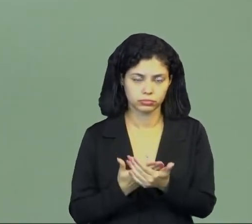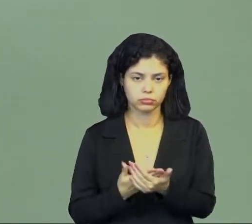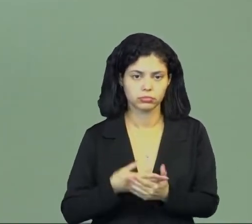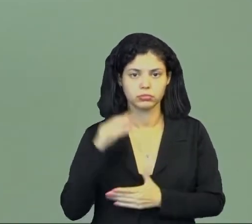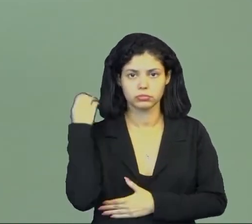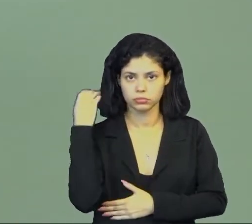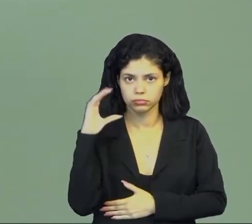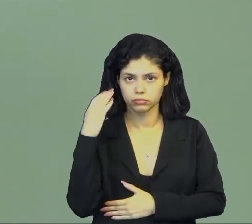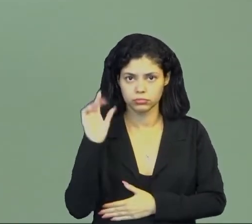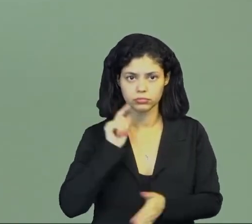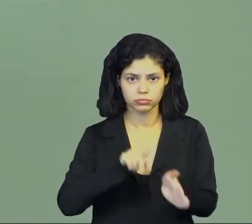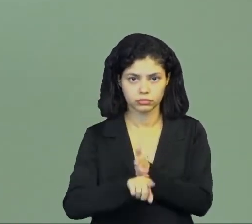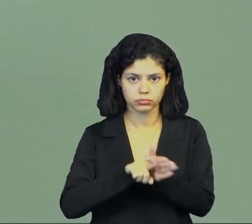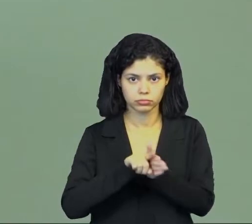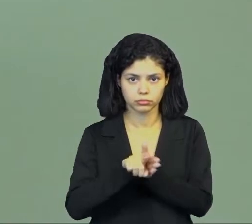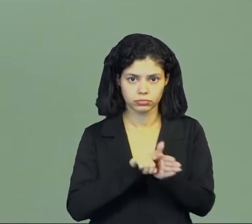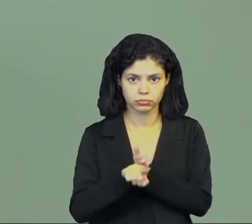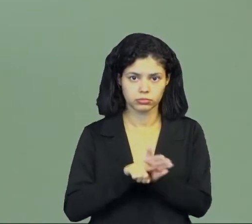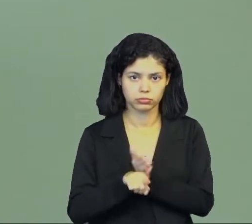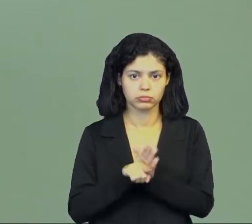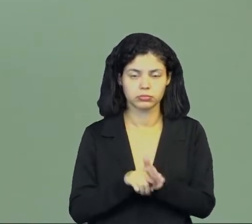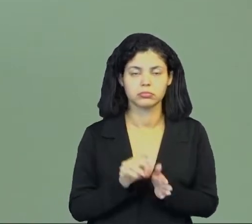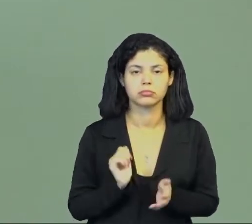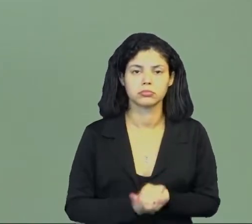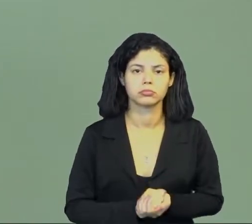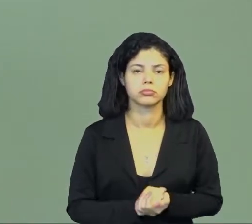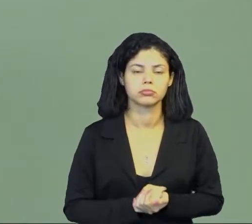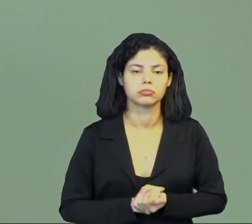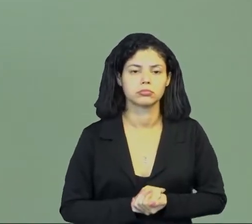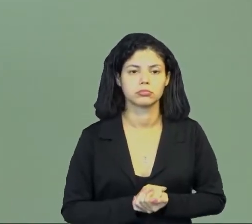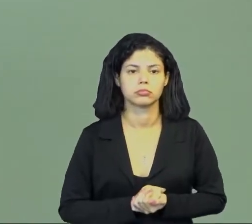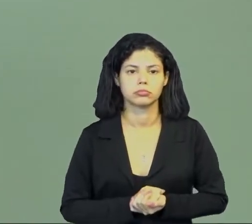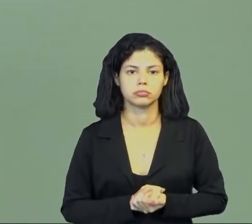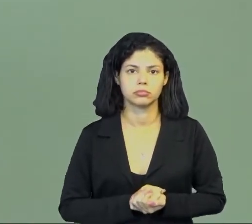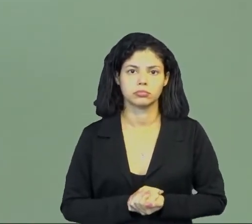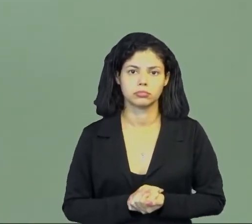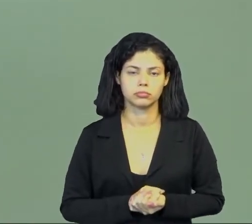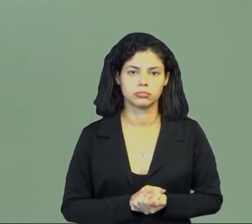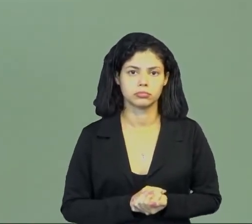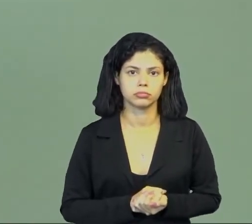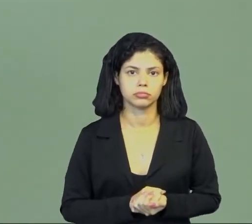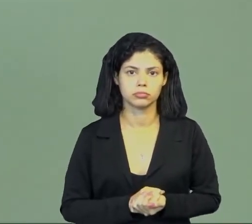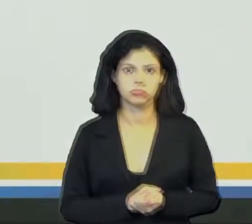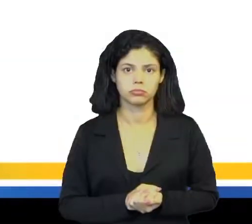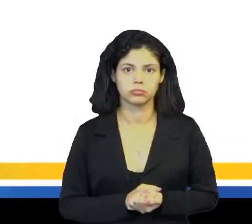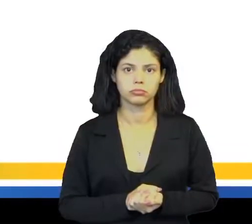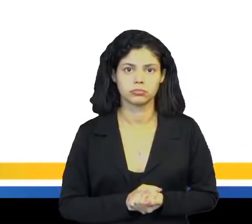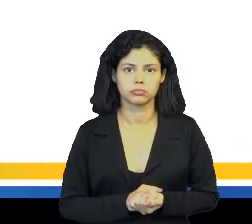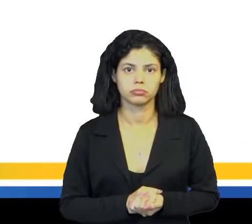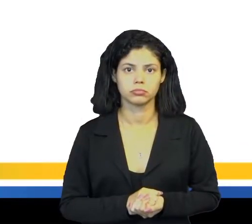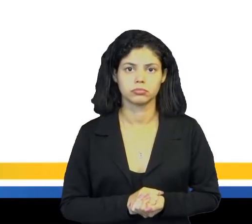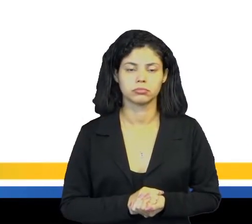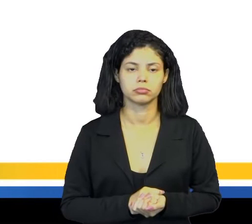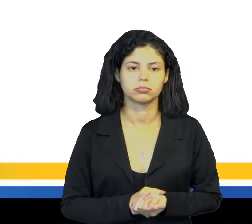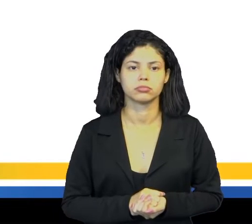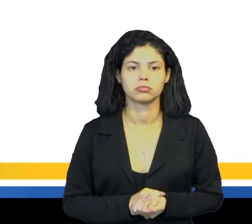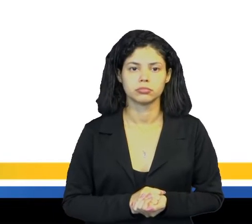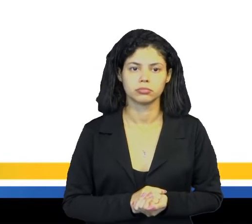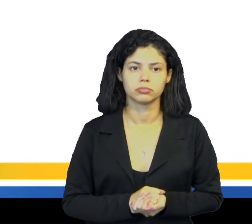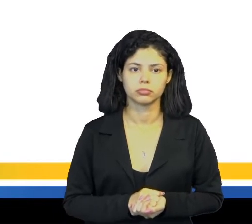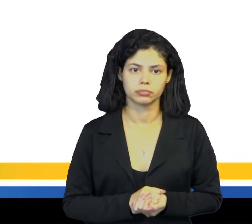científico para provar que aquilo ali é real, que aconteceu e tudo mais. Vamos